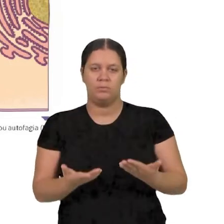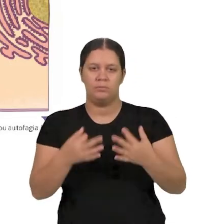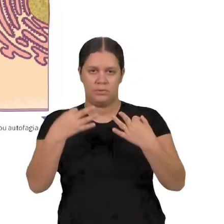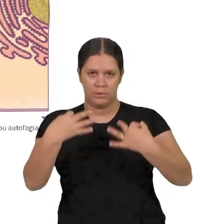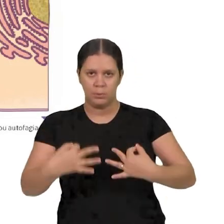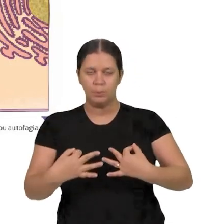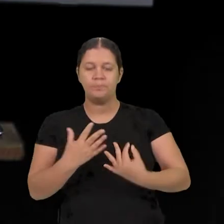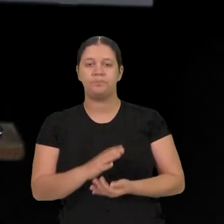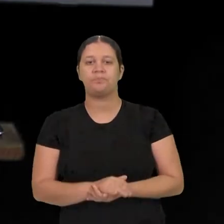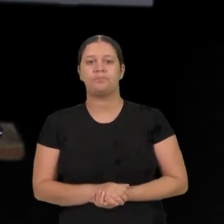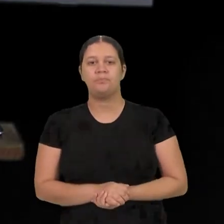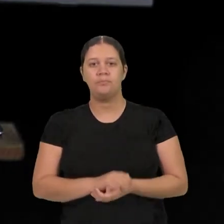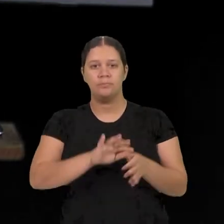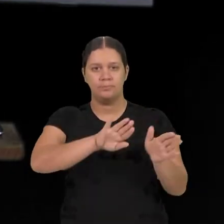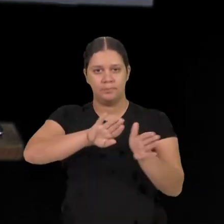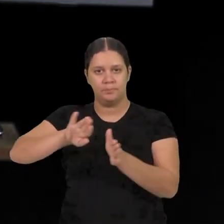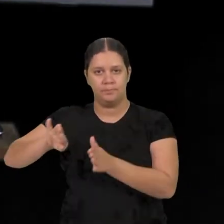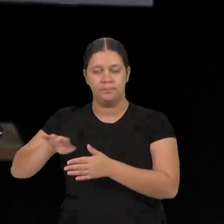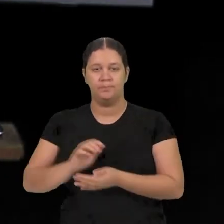tá?